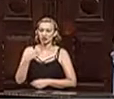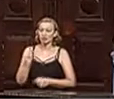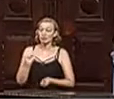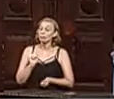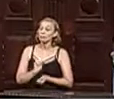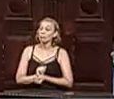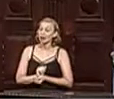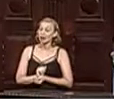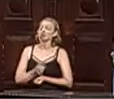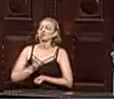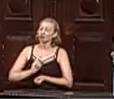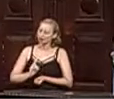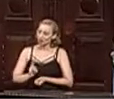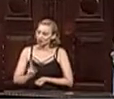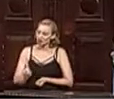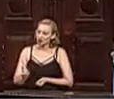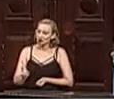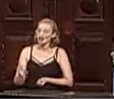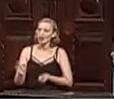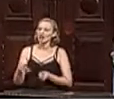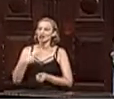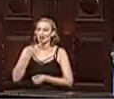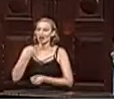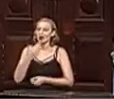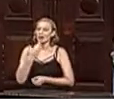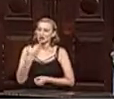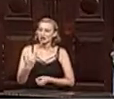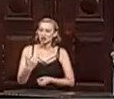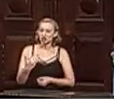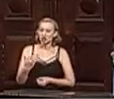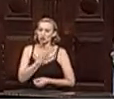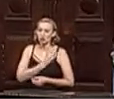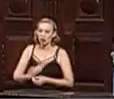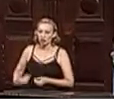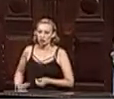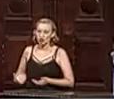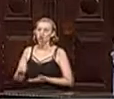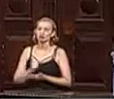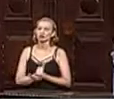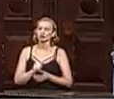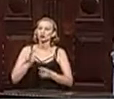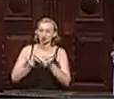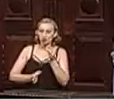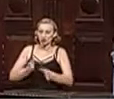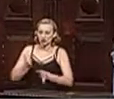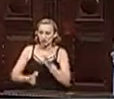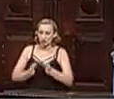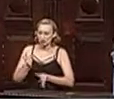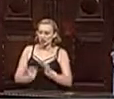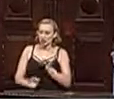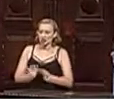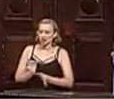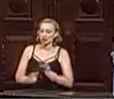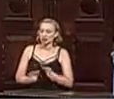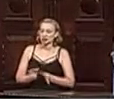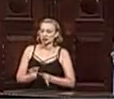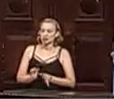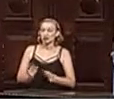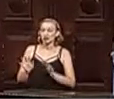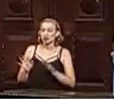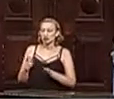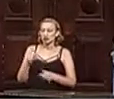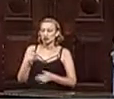tribuna de fazer esse alertamento e pedir ao Poder Judiciário a máxima celeridade e o máximo